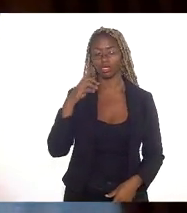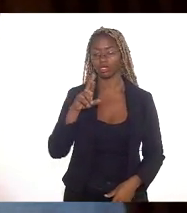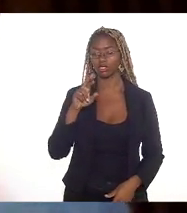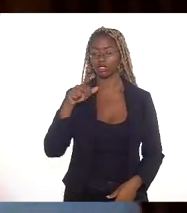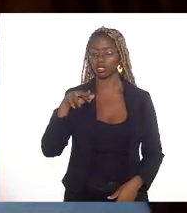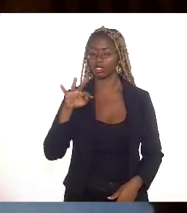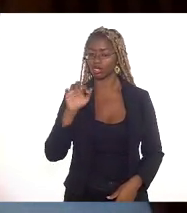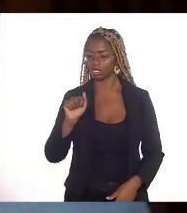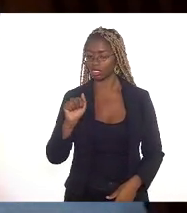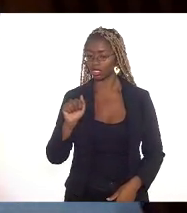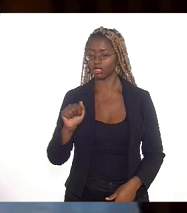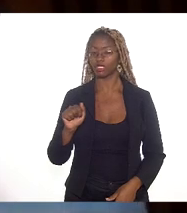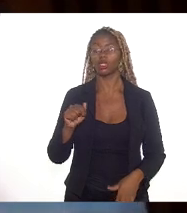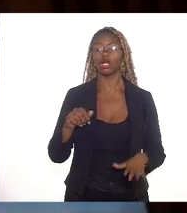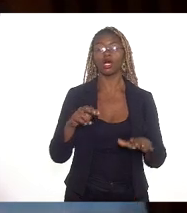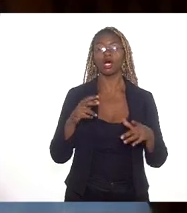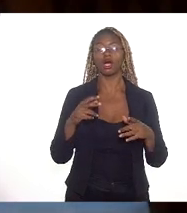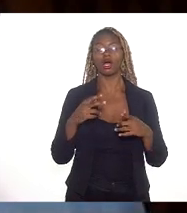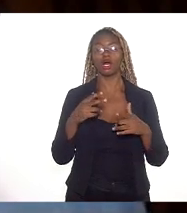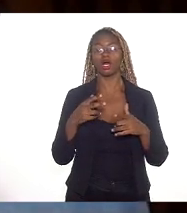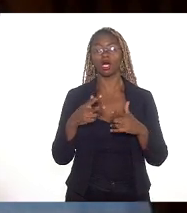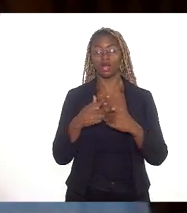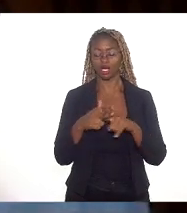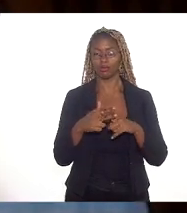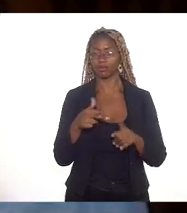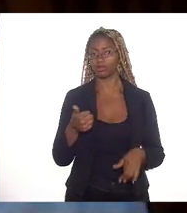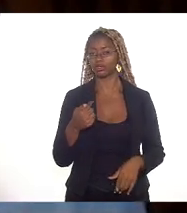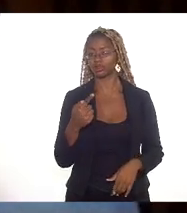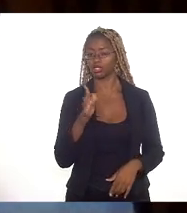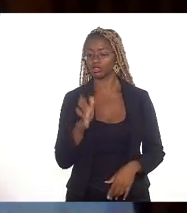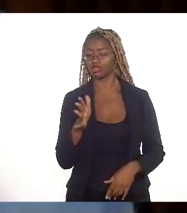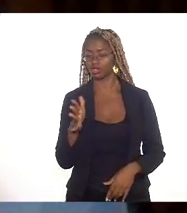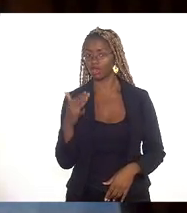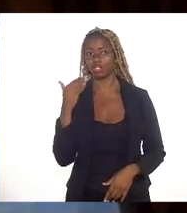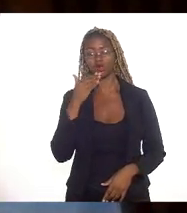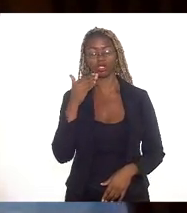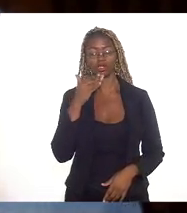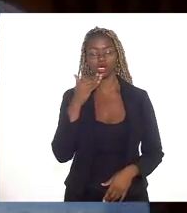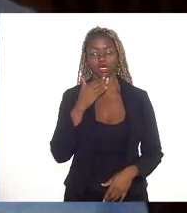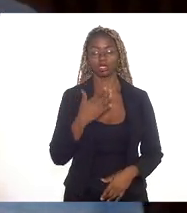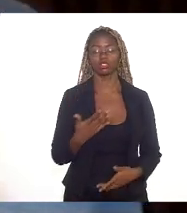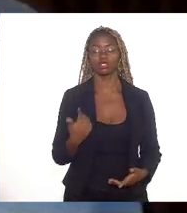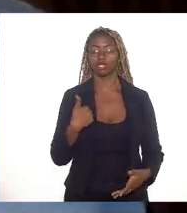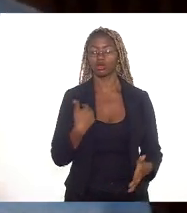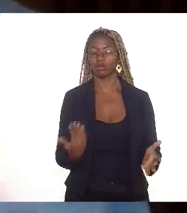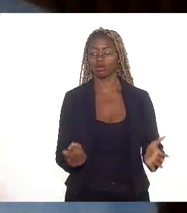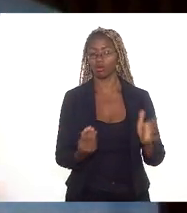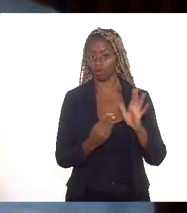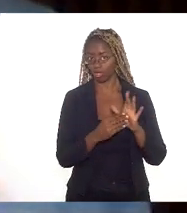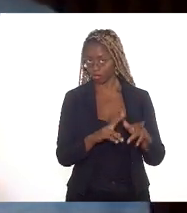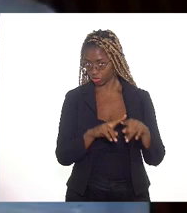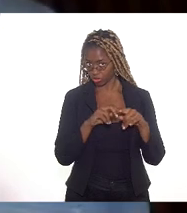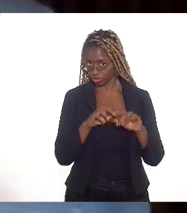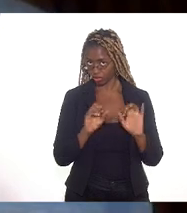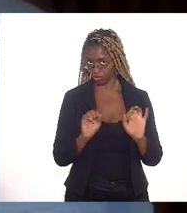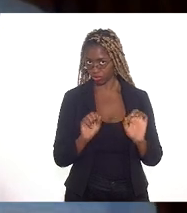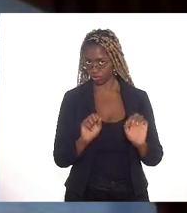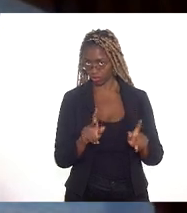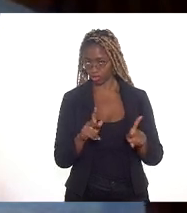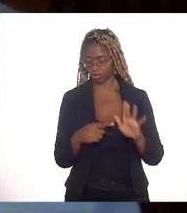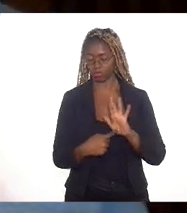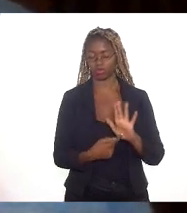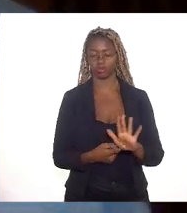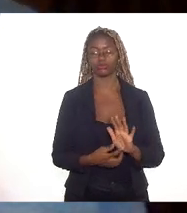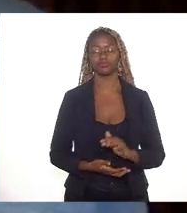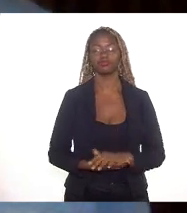17 já estava prejudicada, e eu vou fazer a leitura incluindo a razão. Ah, então, o